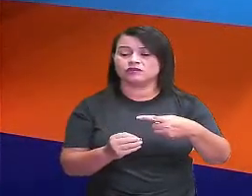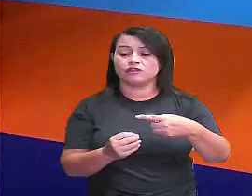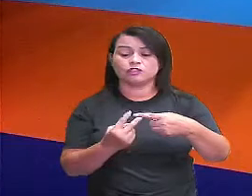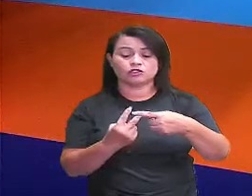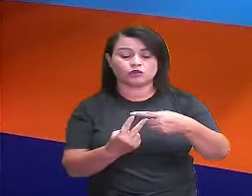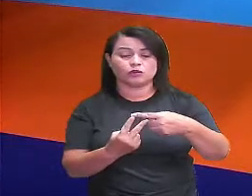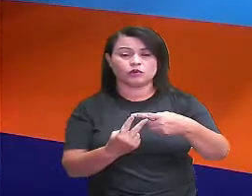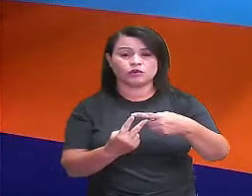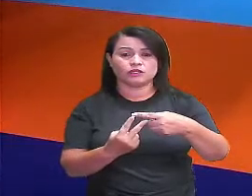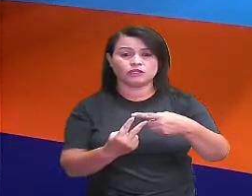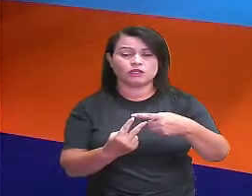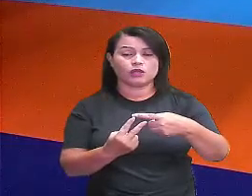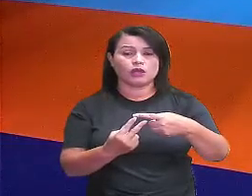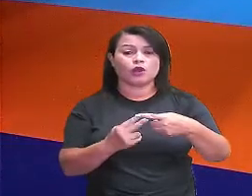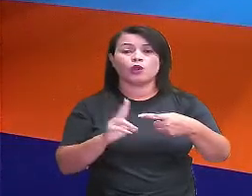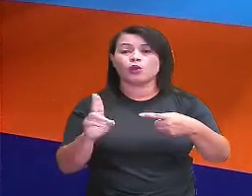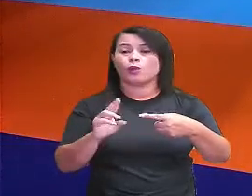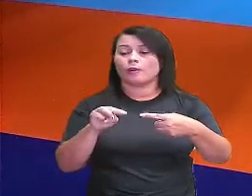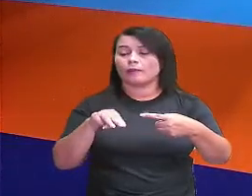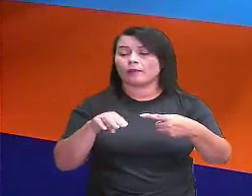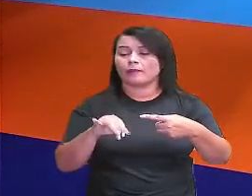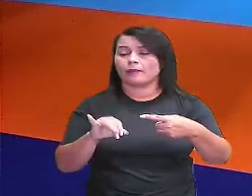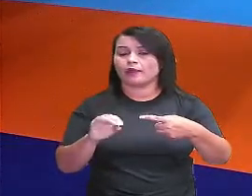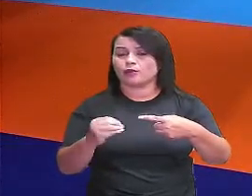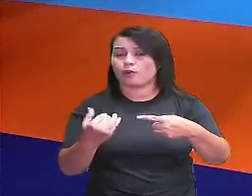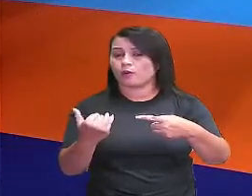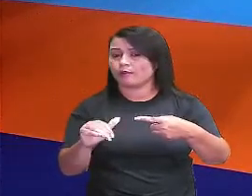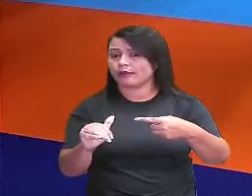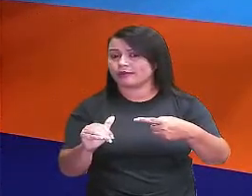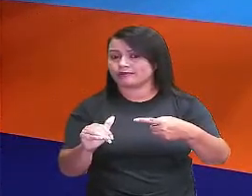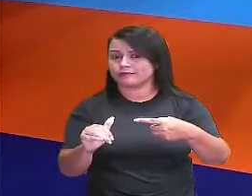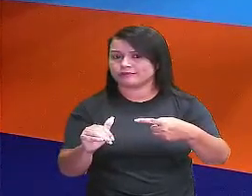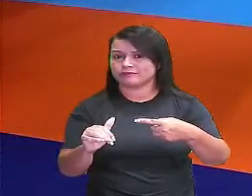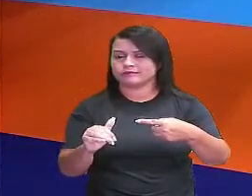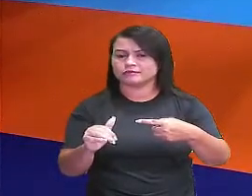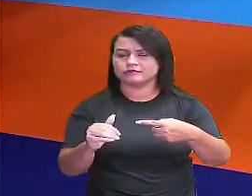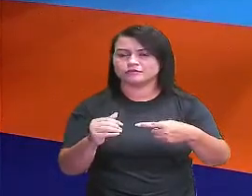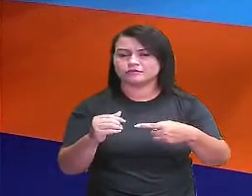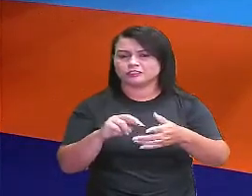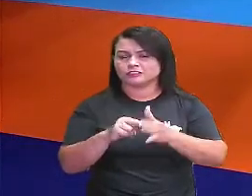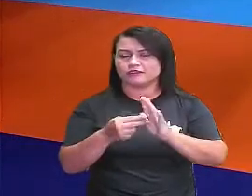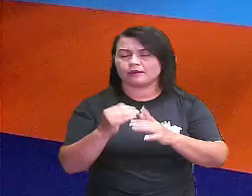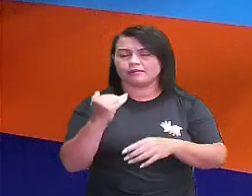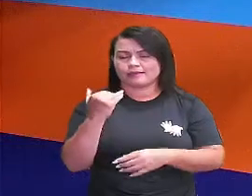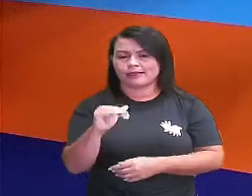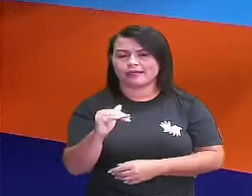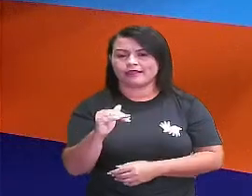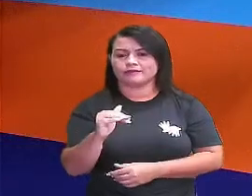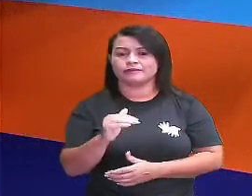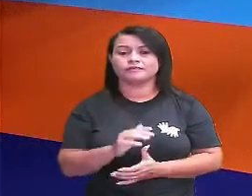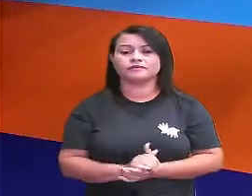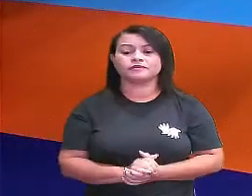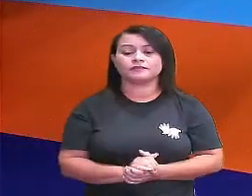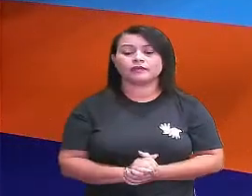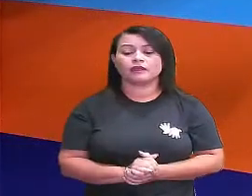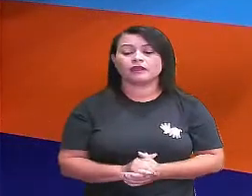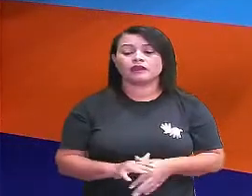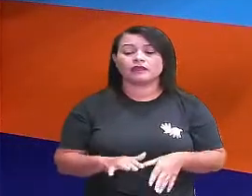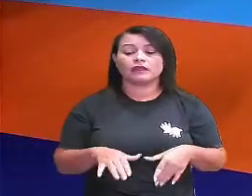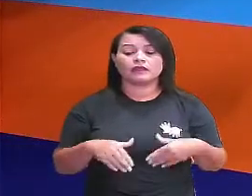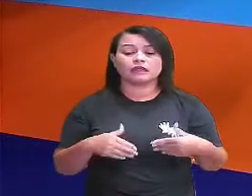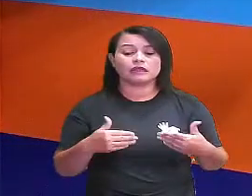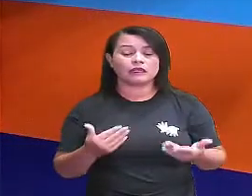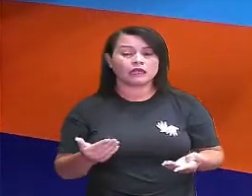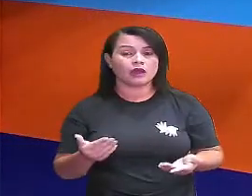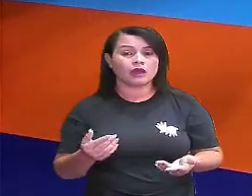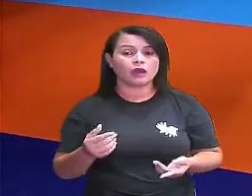nós chamaríamos de meio, né? Porque 1/2 é a metade de uma coisinha. E aí,